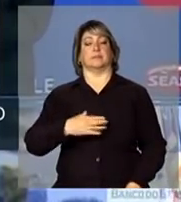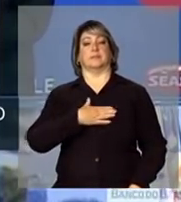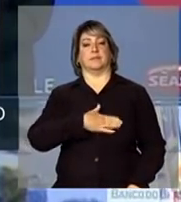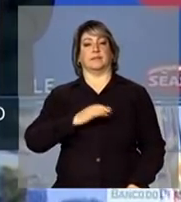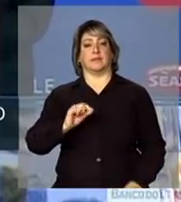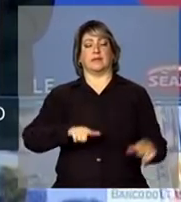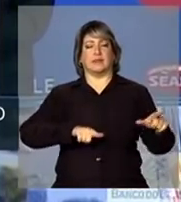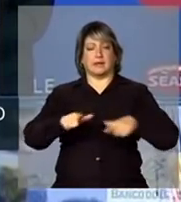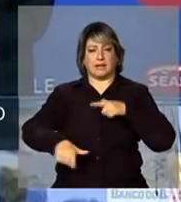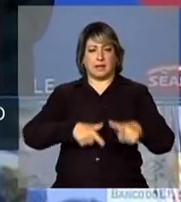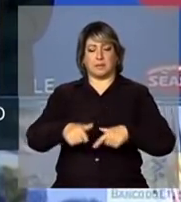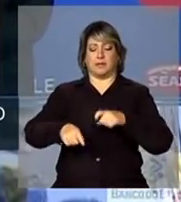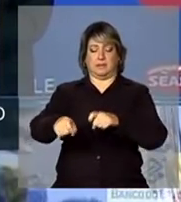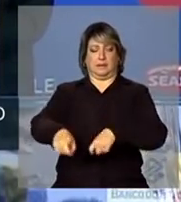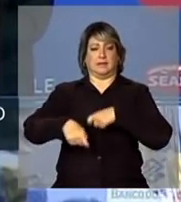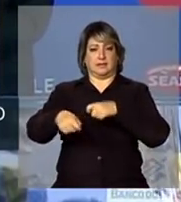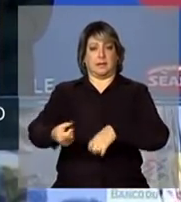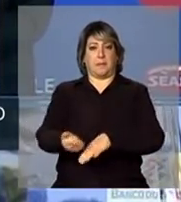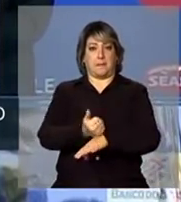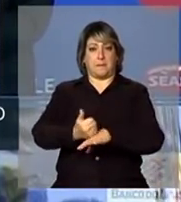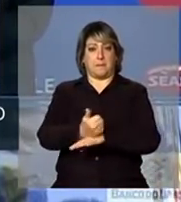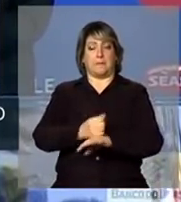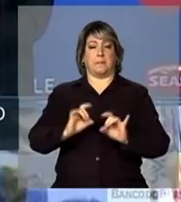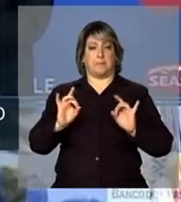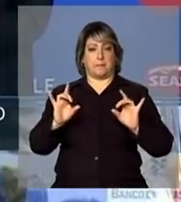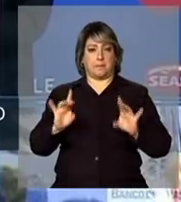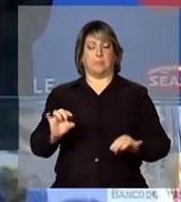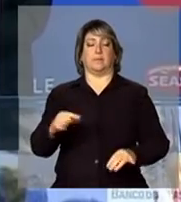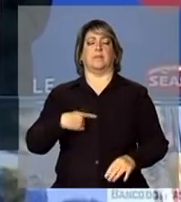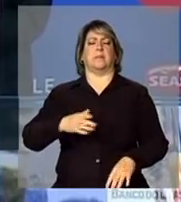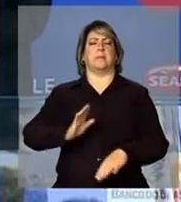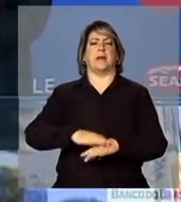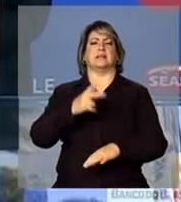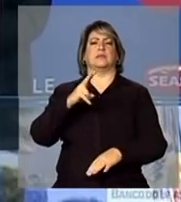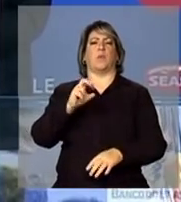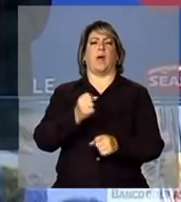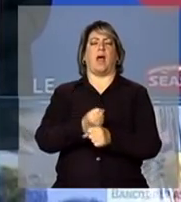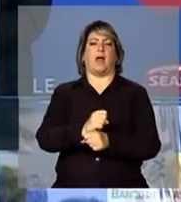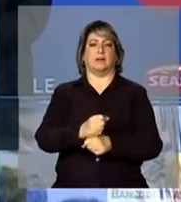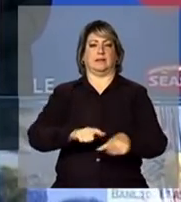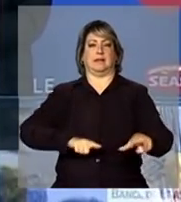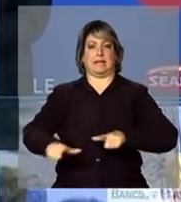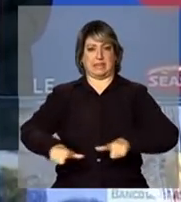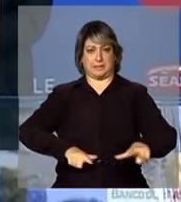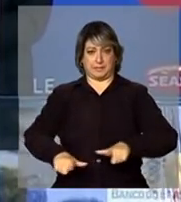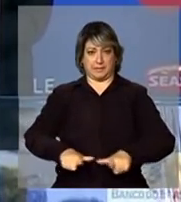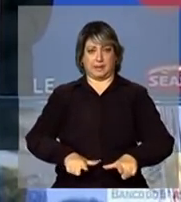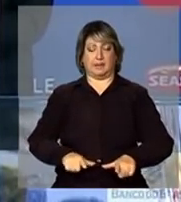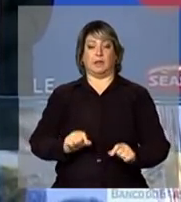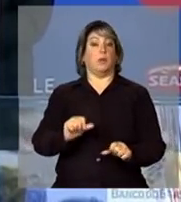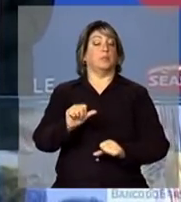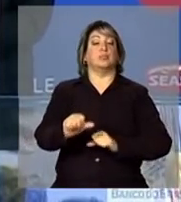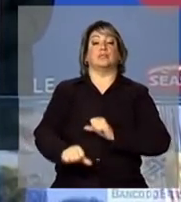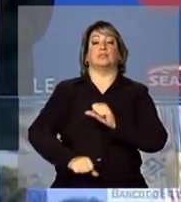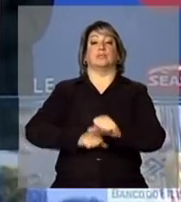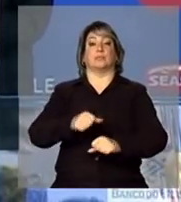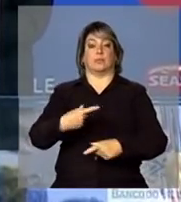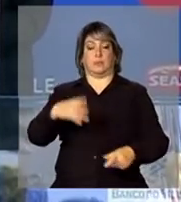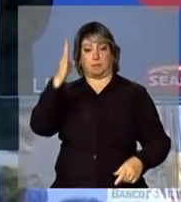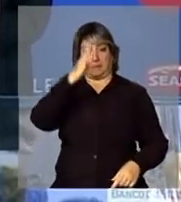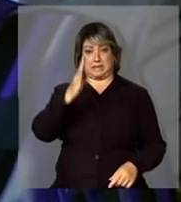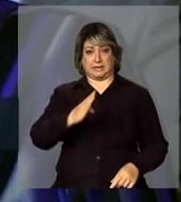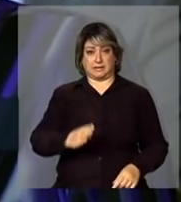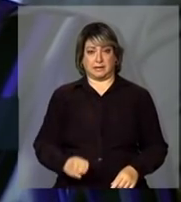moderna há mais de 50 anos. Estamos nessa batalha de transformar o